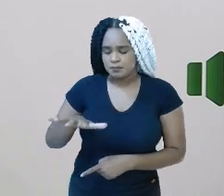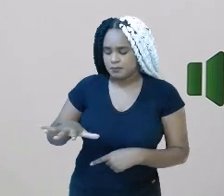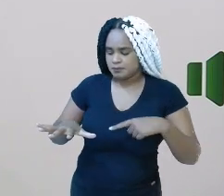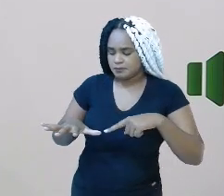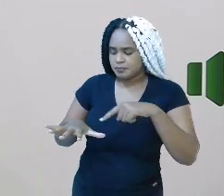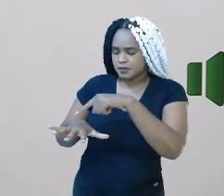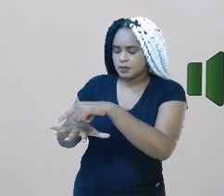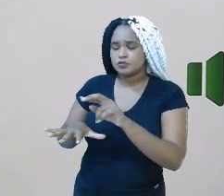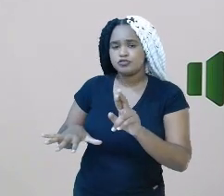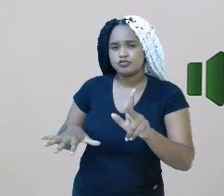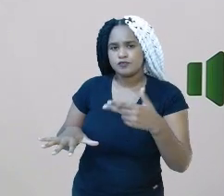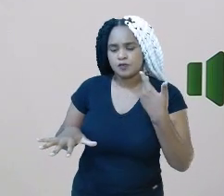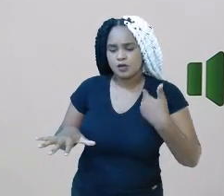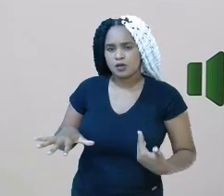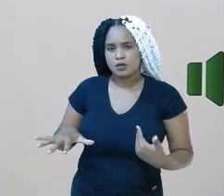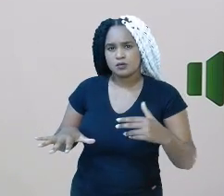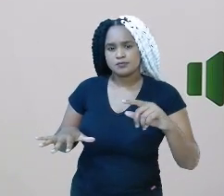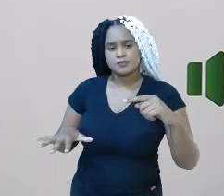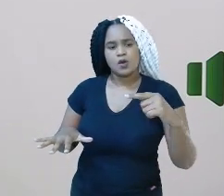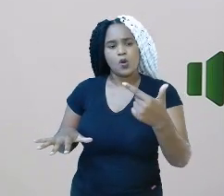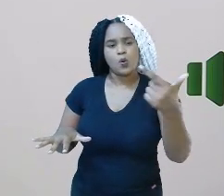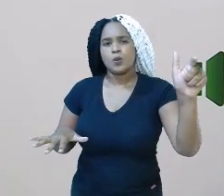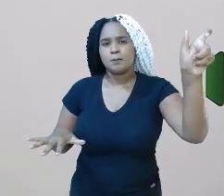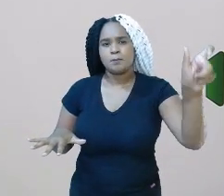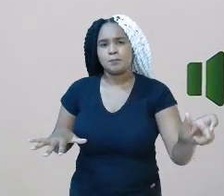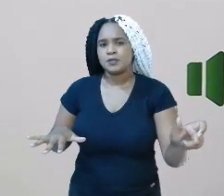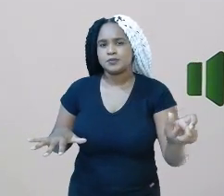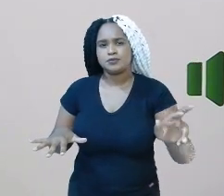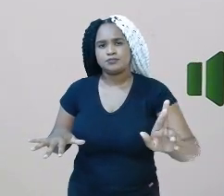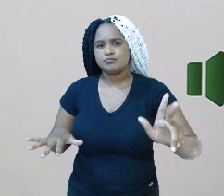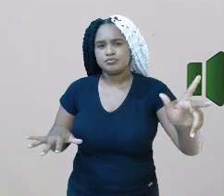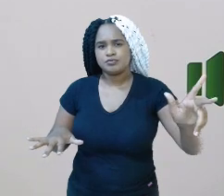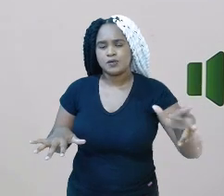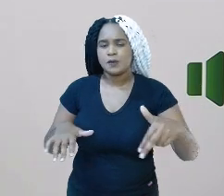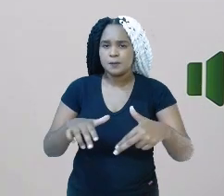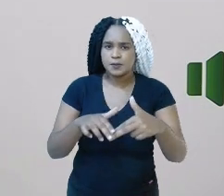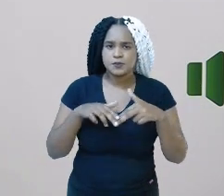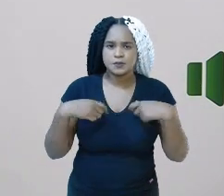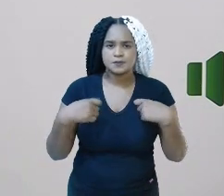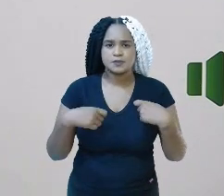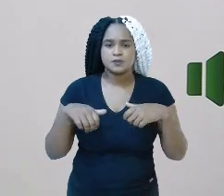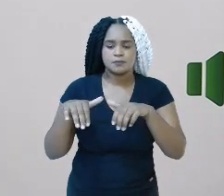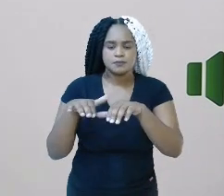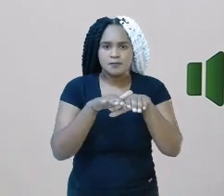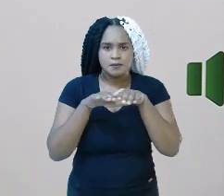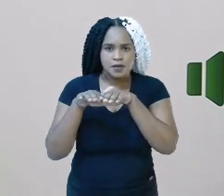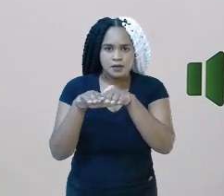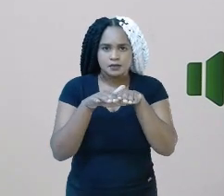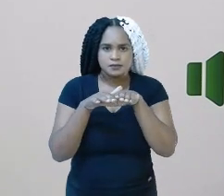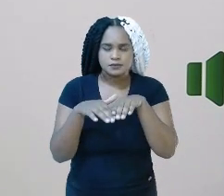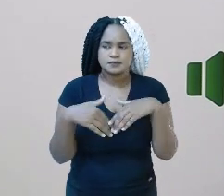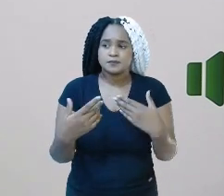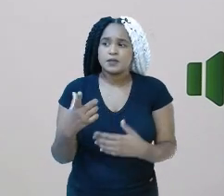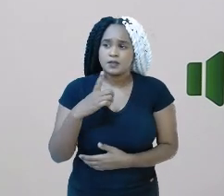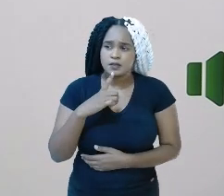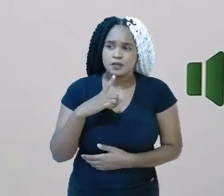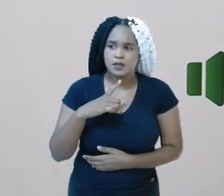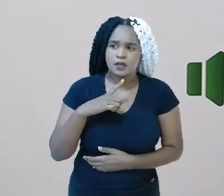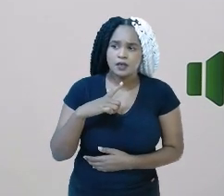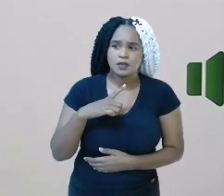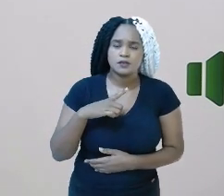Por isso que é preciso essa padronização. E é por isso que faz aqui, tem o palmo, a gente tem